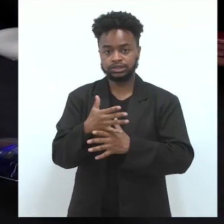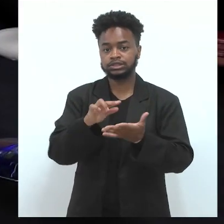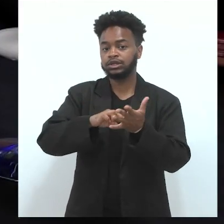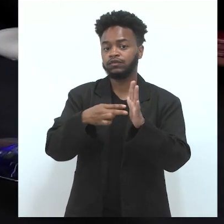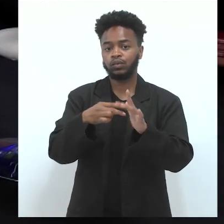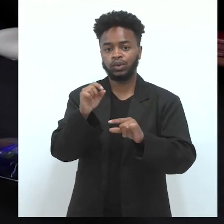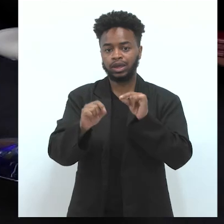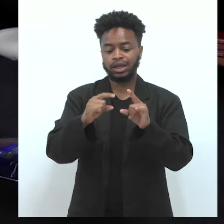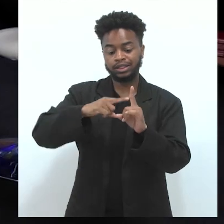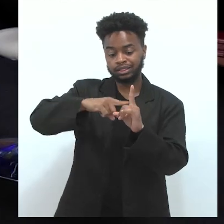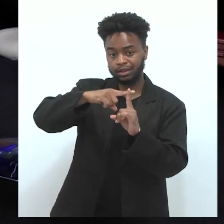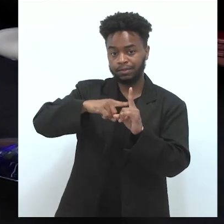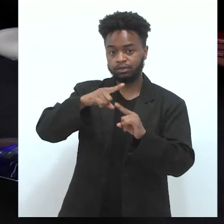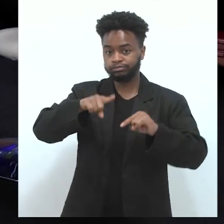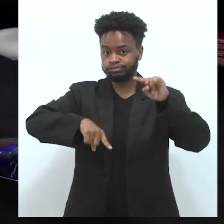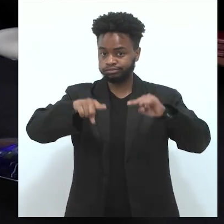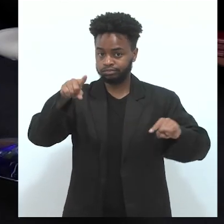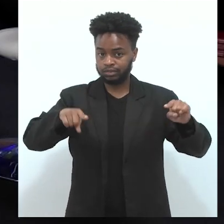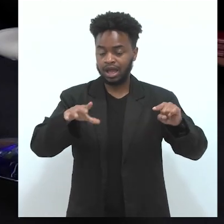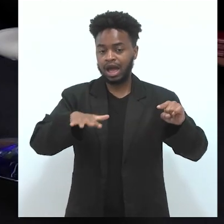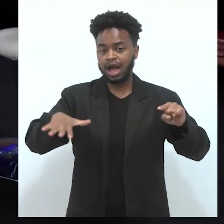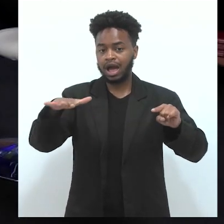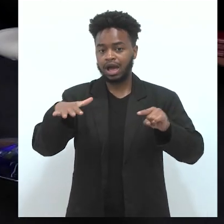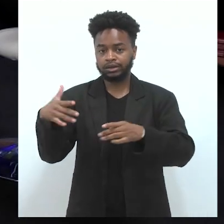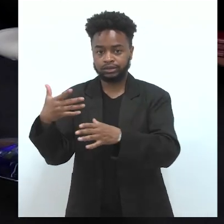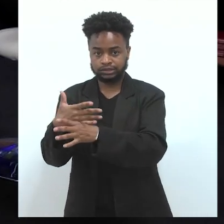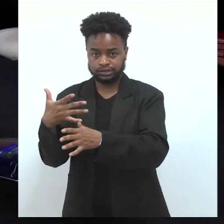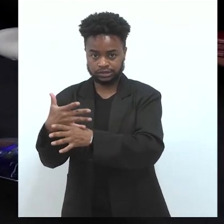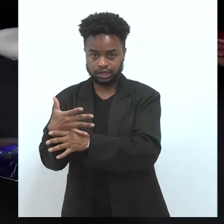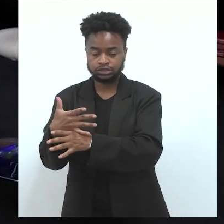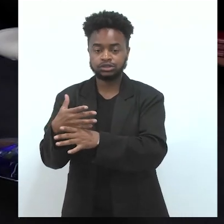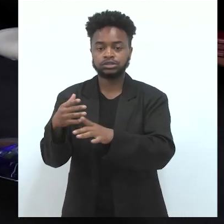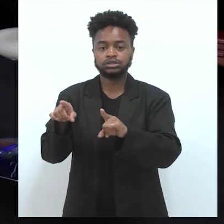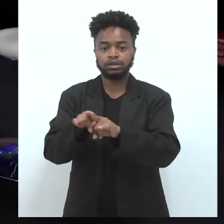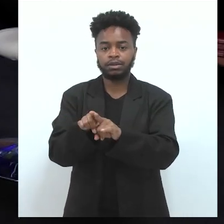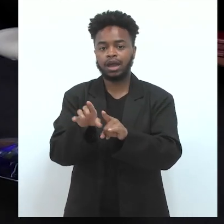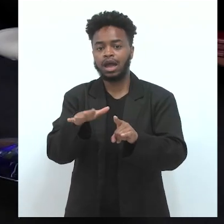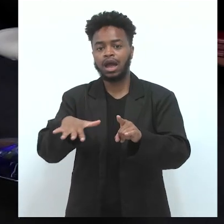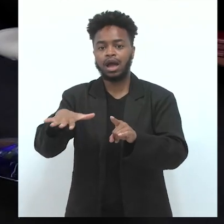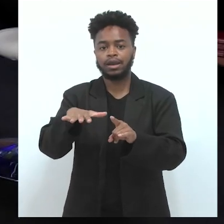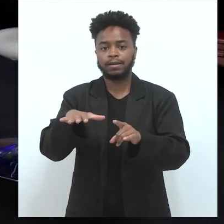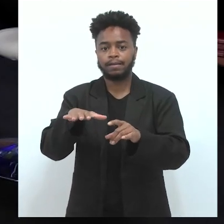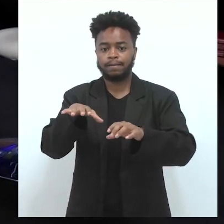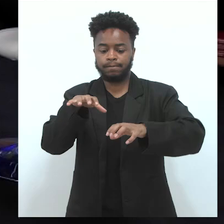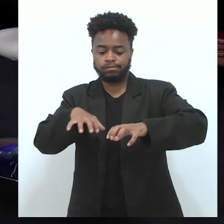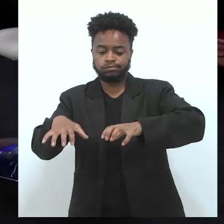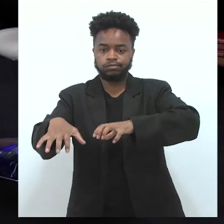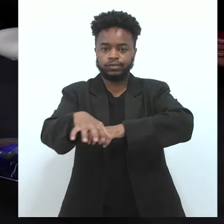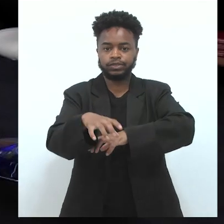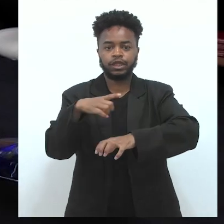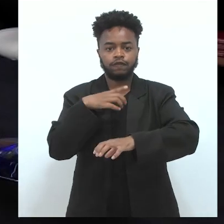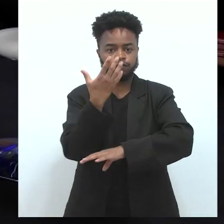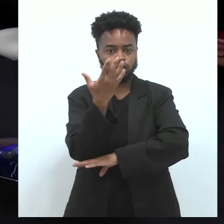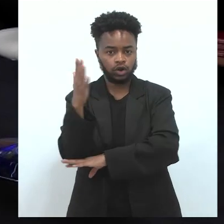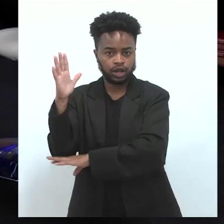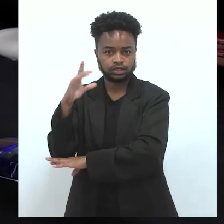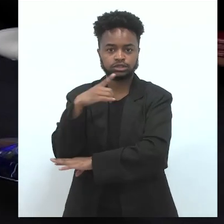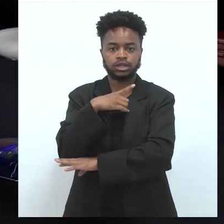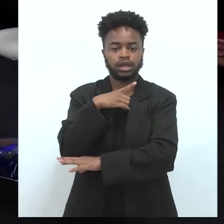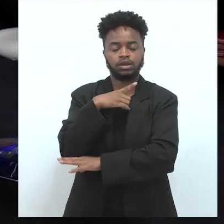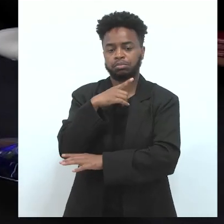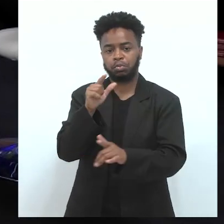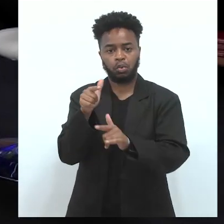que a diferença de temperatura entre a zona urbana e o seu entorno mais florestado, com